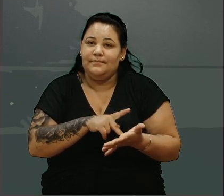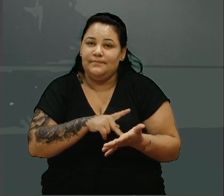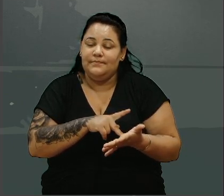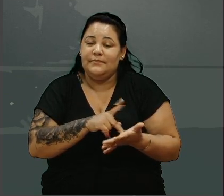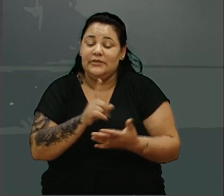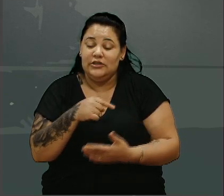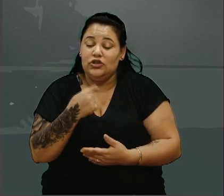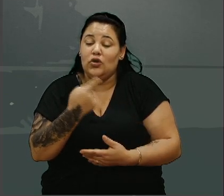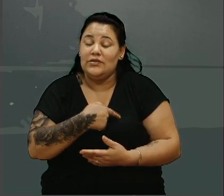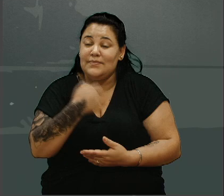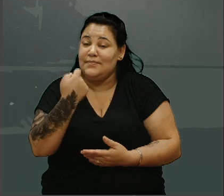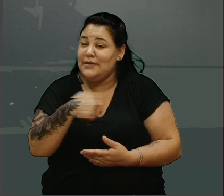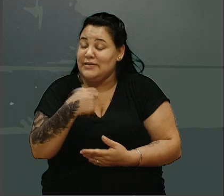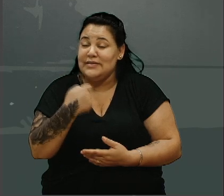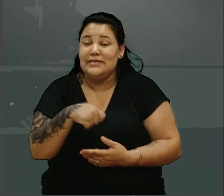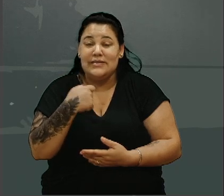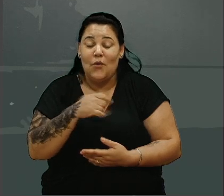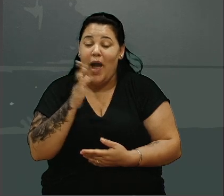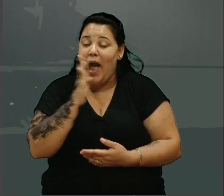de frente.